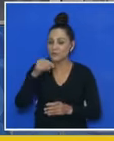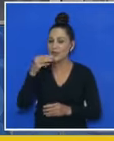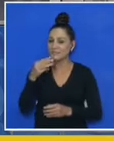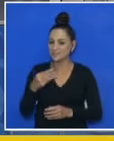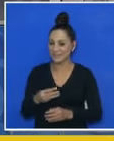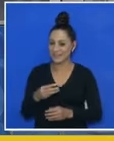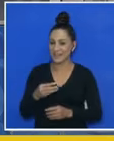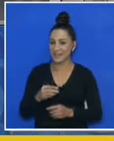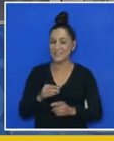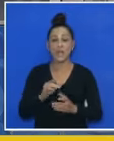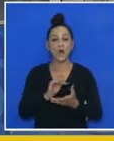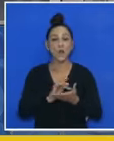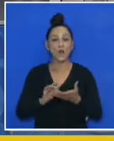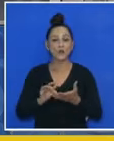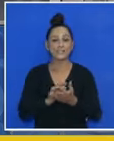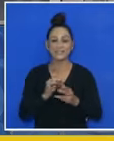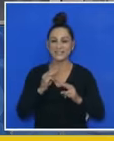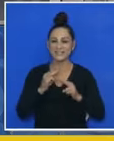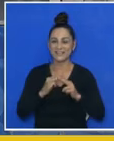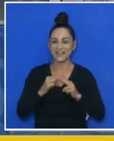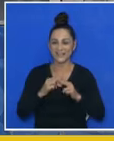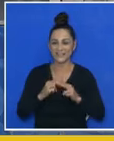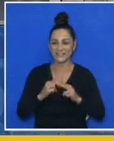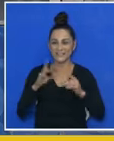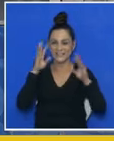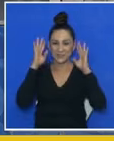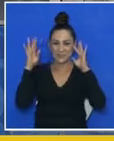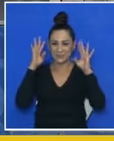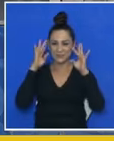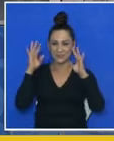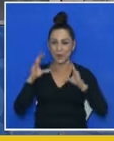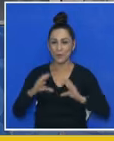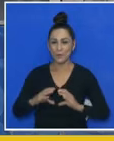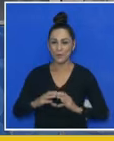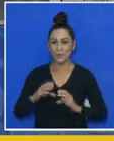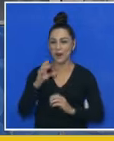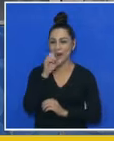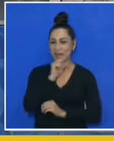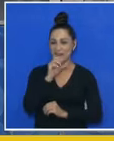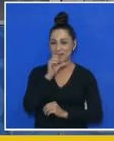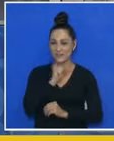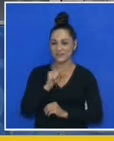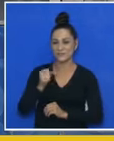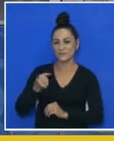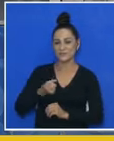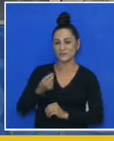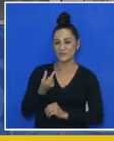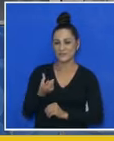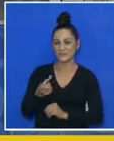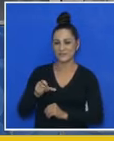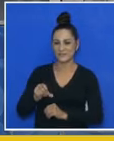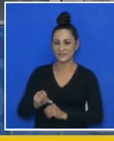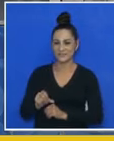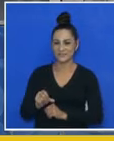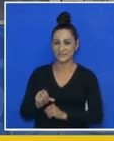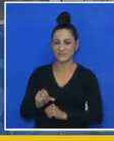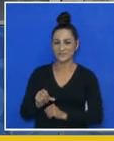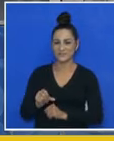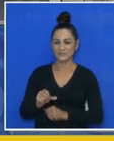3. Loterias Caixa. Já pensou? Bola laranja, número 19.